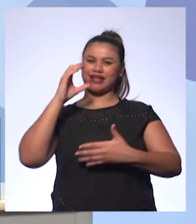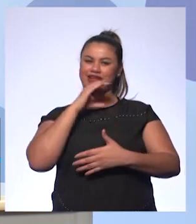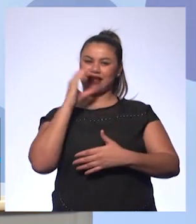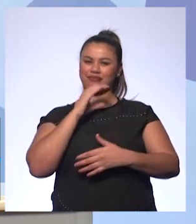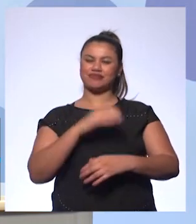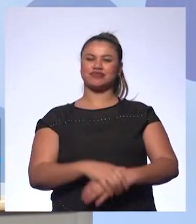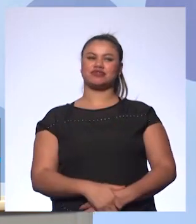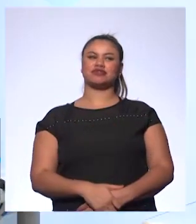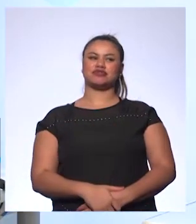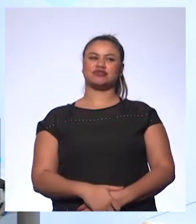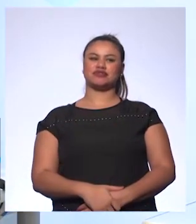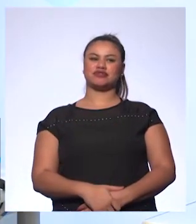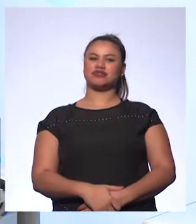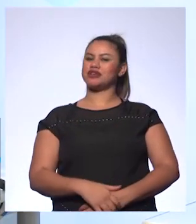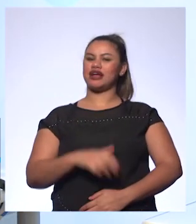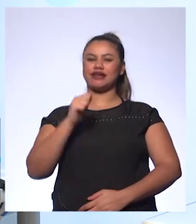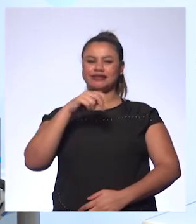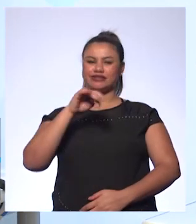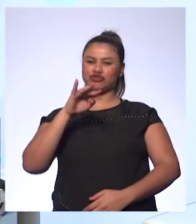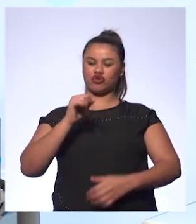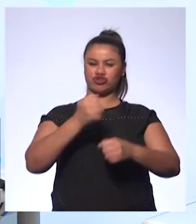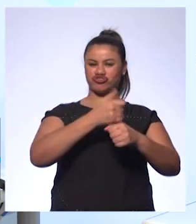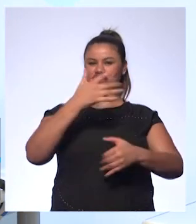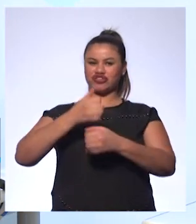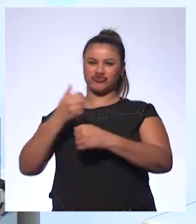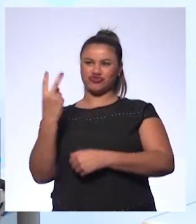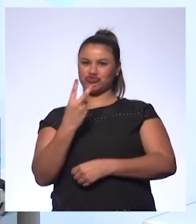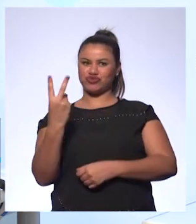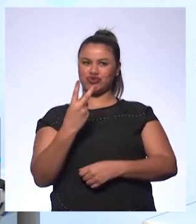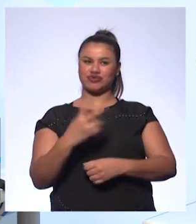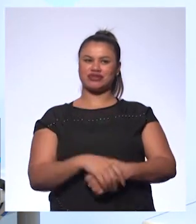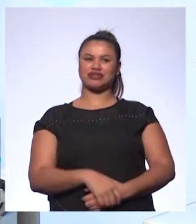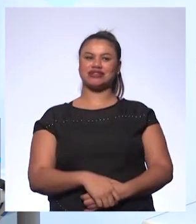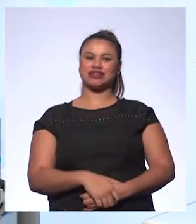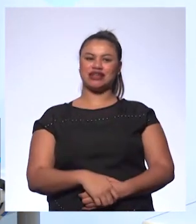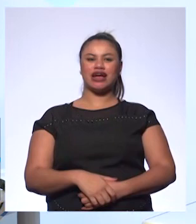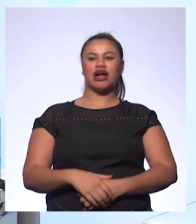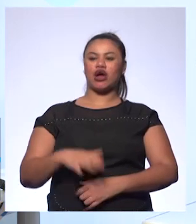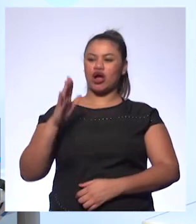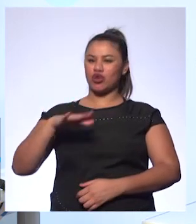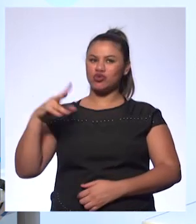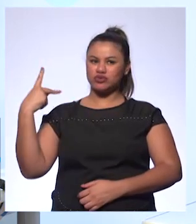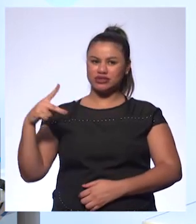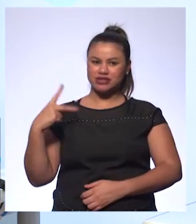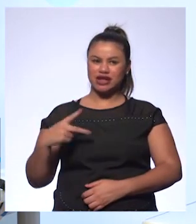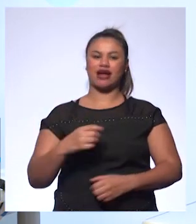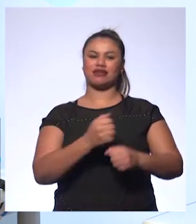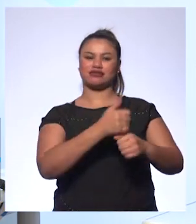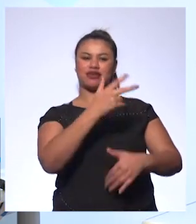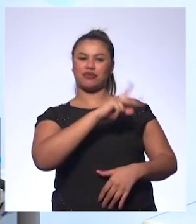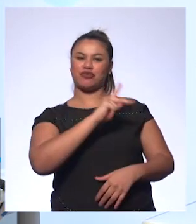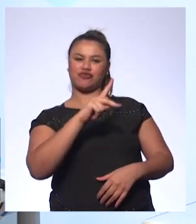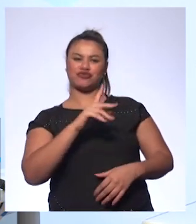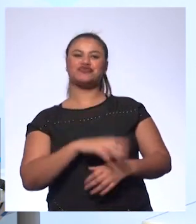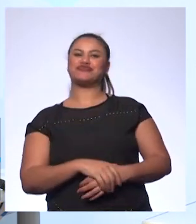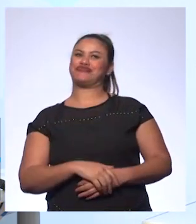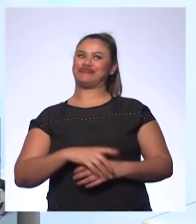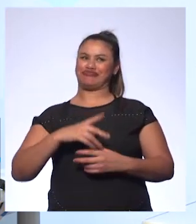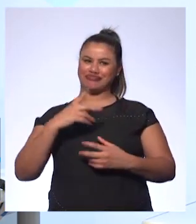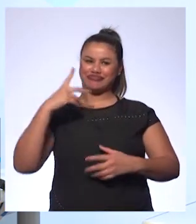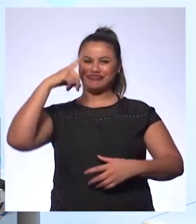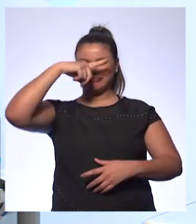rápido tá alto António morreram dois cheques ou resistente Na verdade são todos os alunos ela mesmo tempo e todos os professores é um tutorial